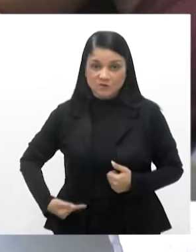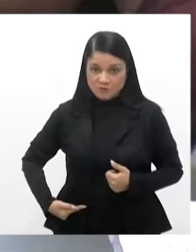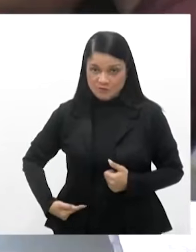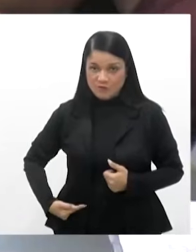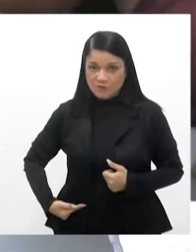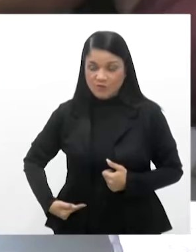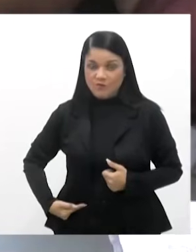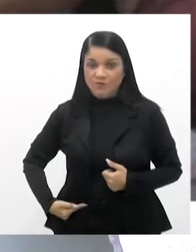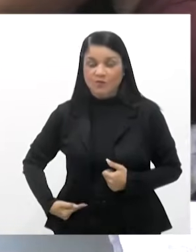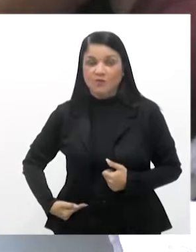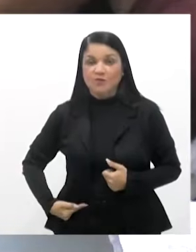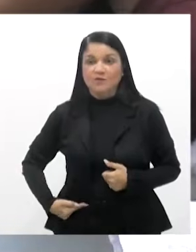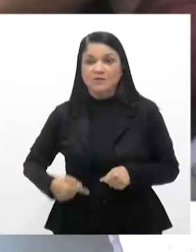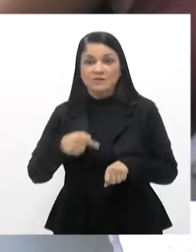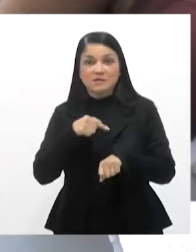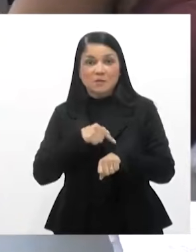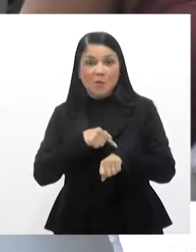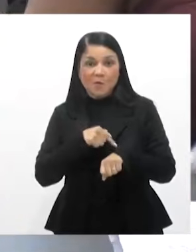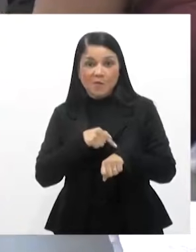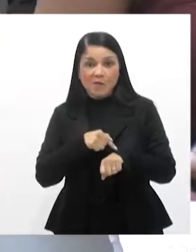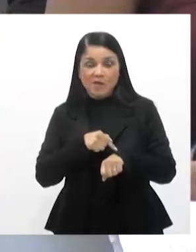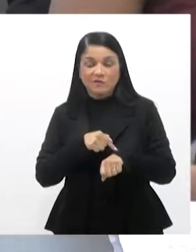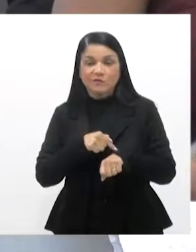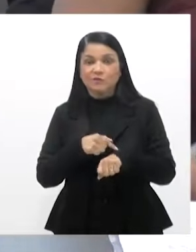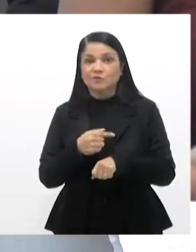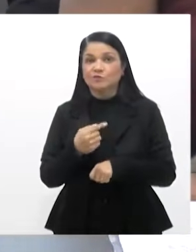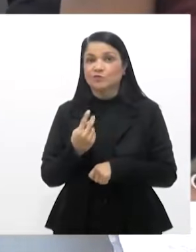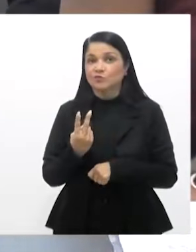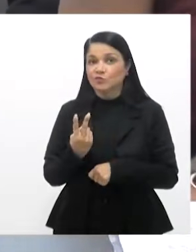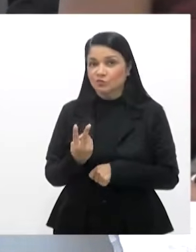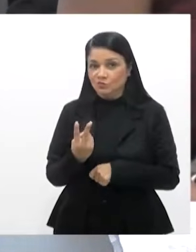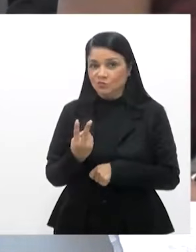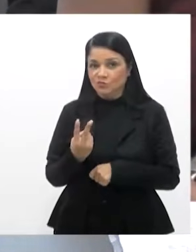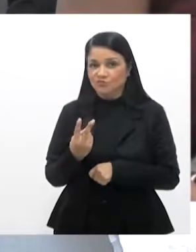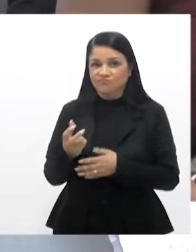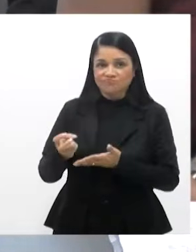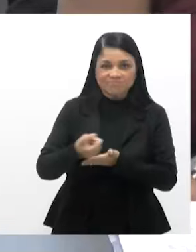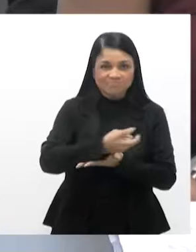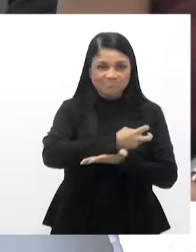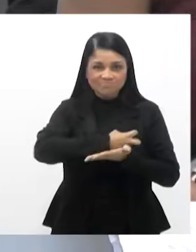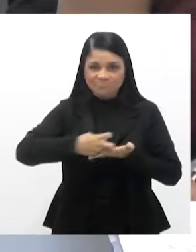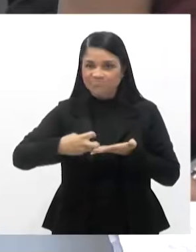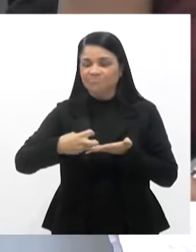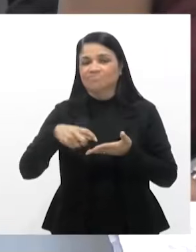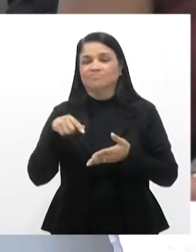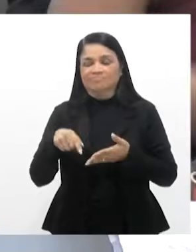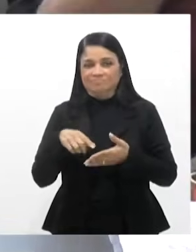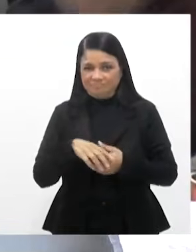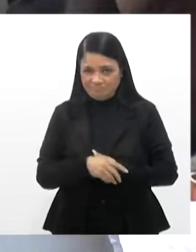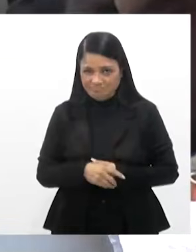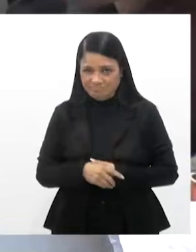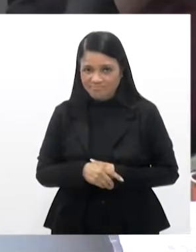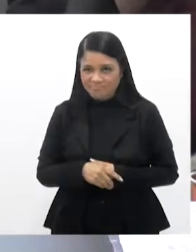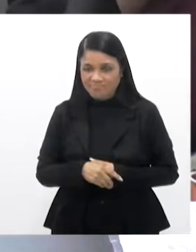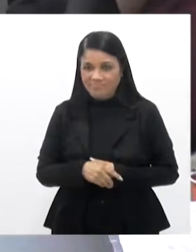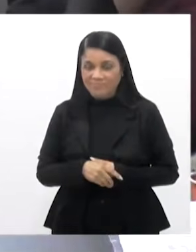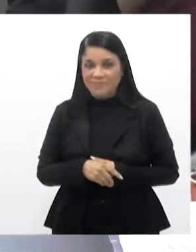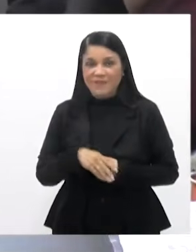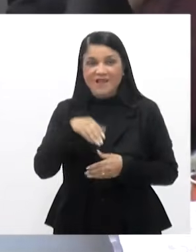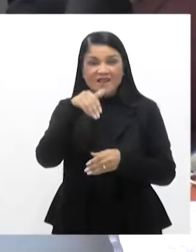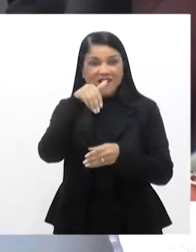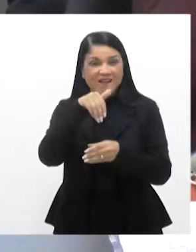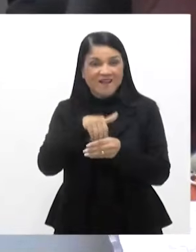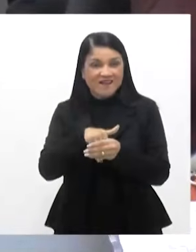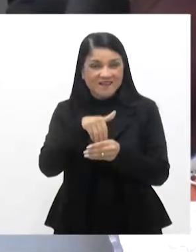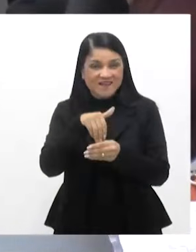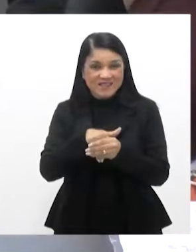exato momento, tivessem sido caçados eleitoralmente. A eleição